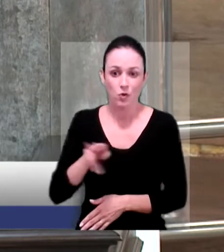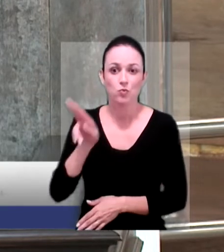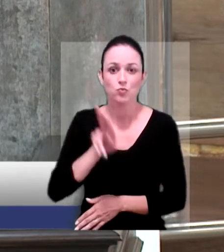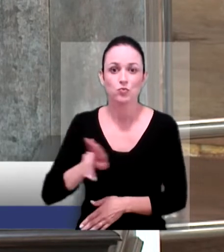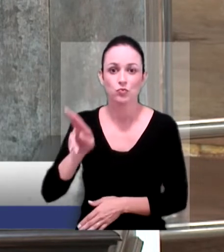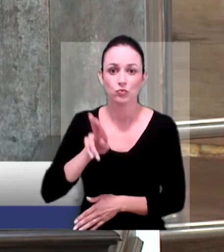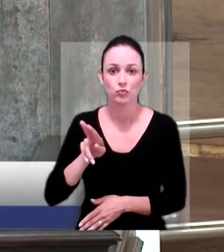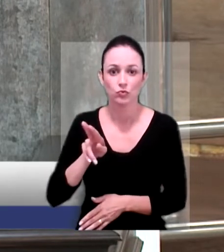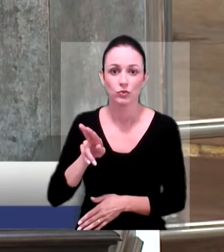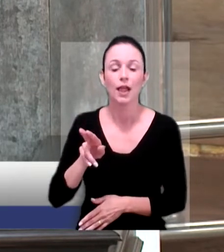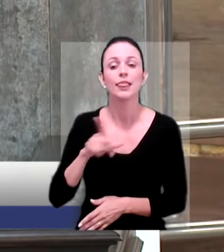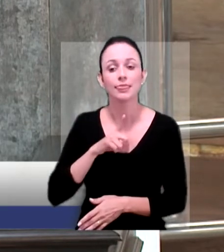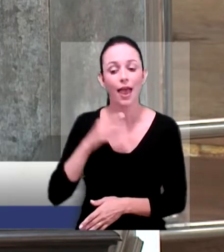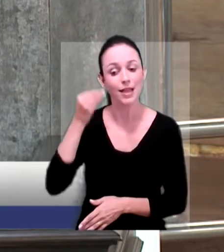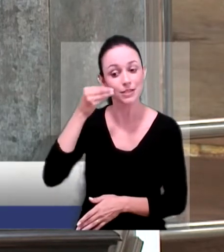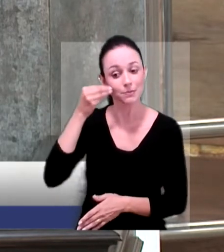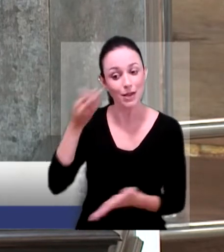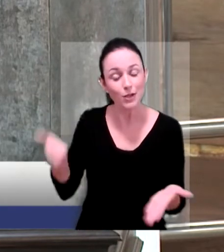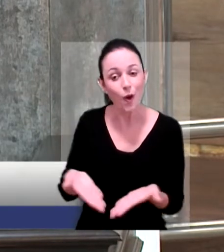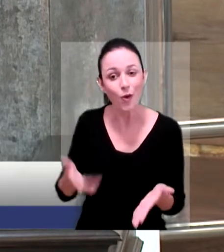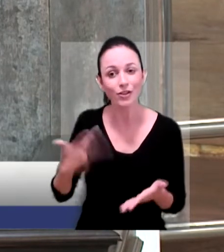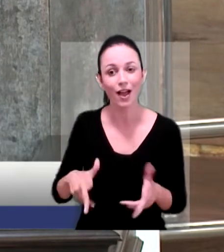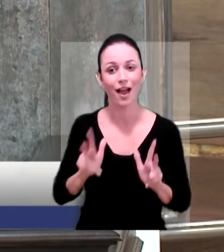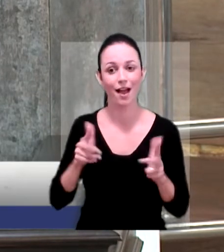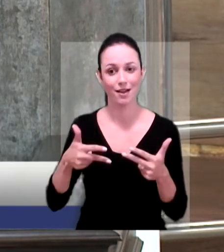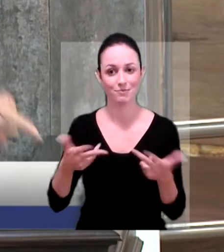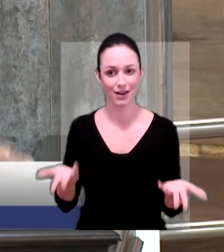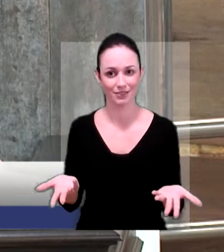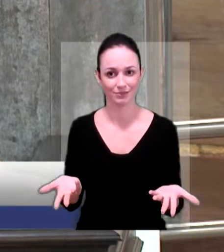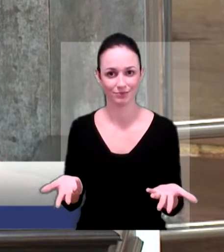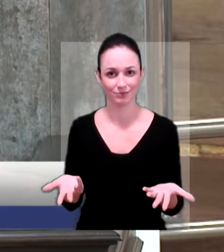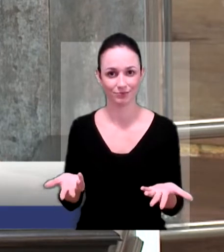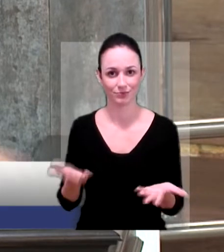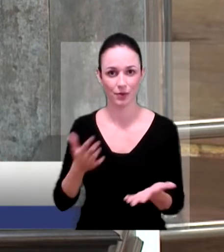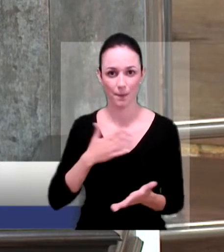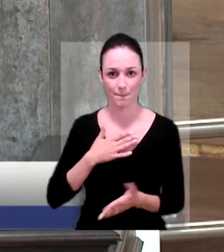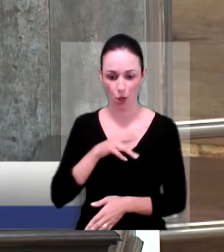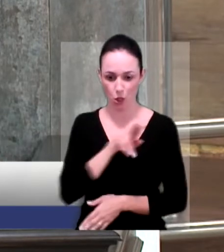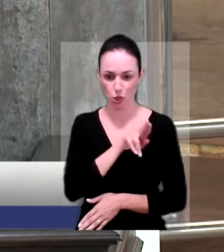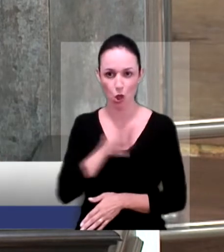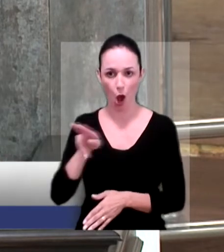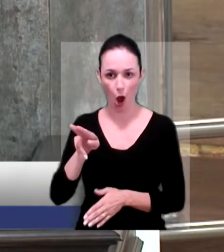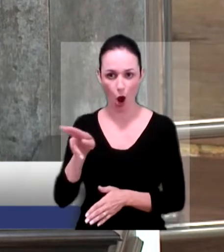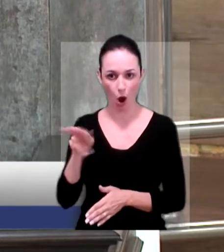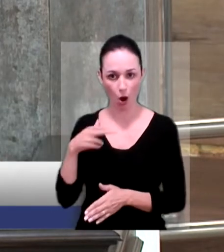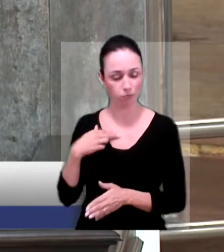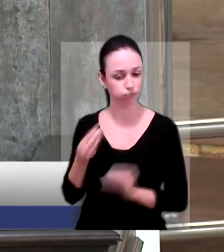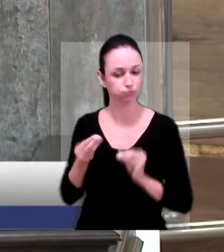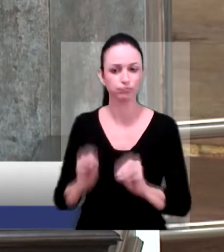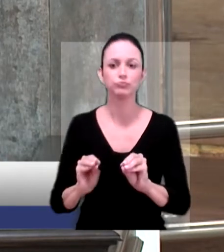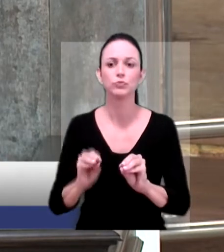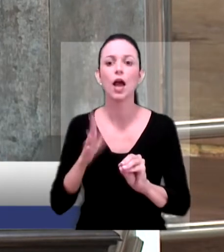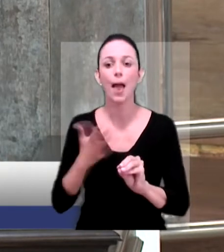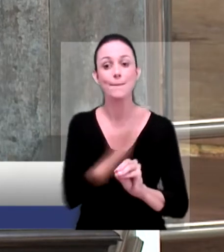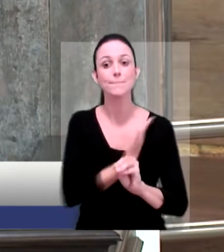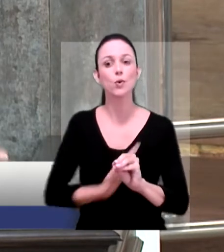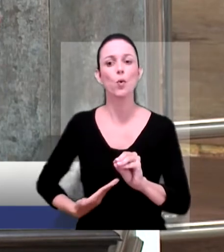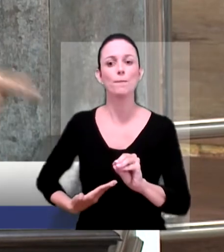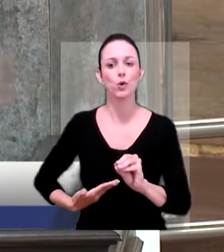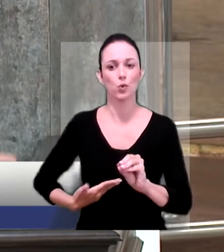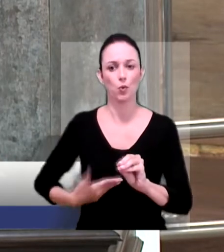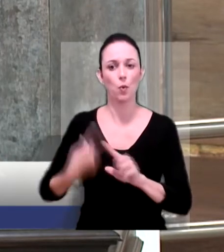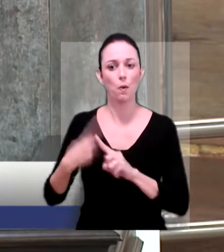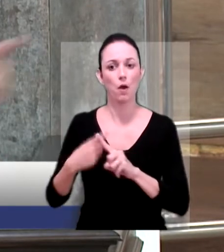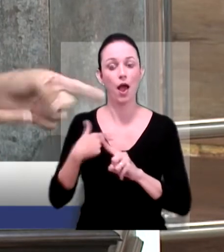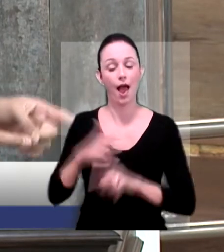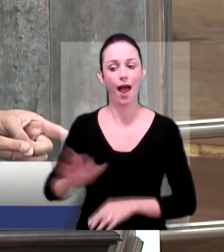estou aqui passando nessa Câmara. Coloquei meu nome à disposição para ser um homem público. Coloquei meu nome à disposição para ser o candidato numa